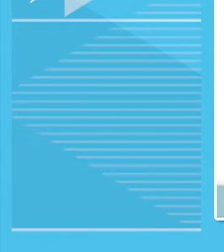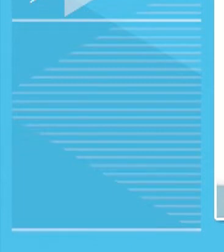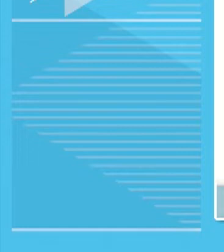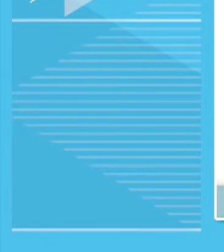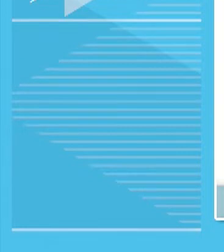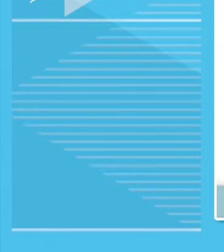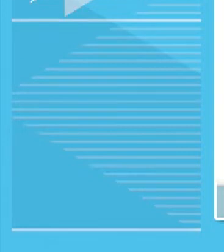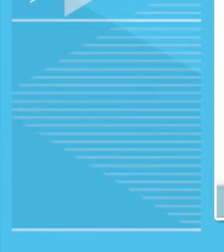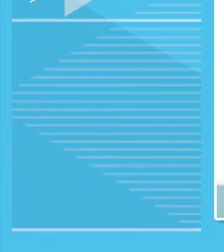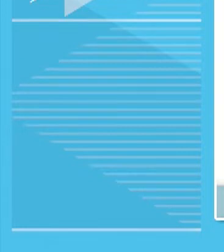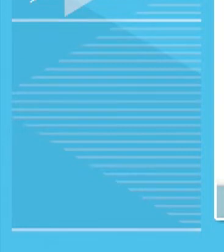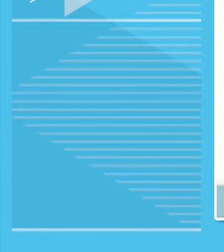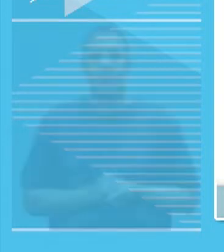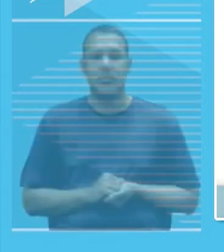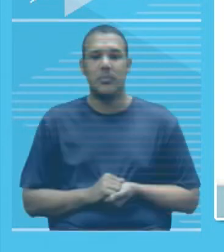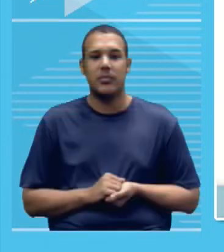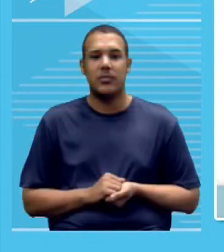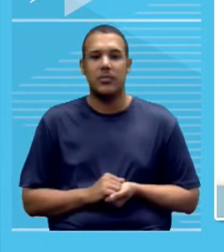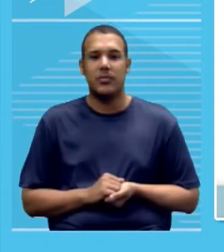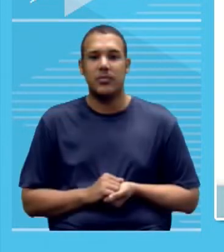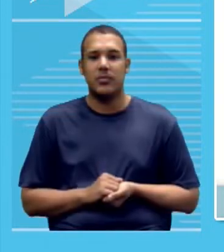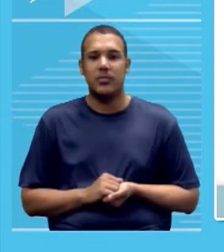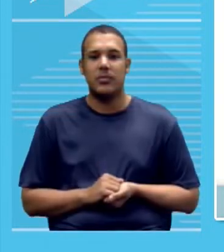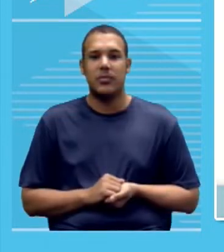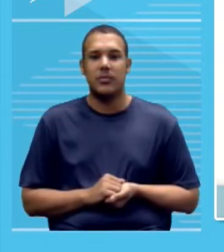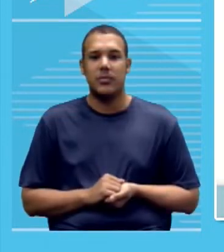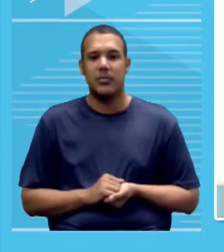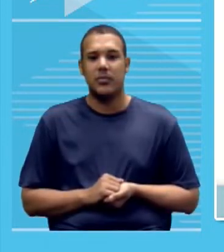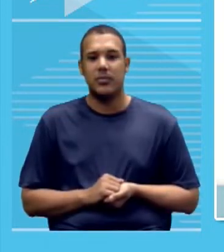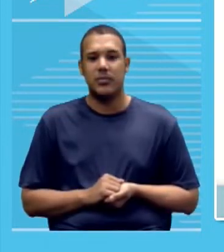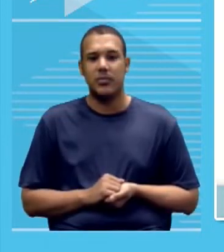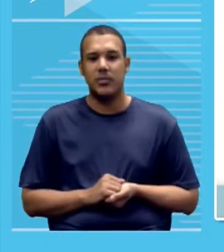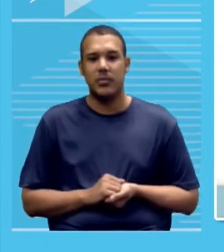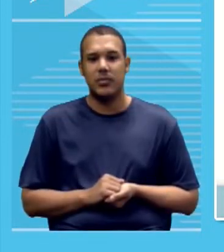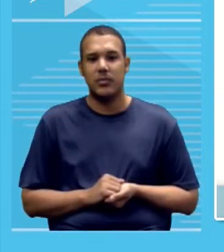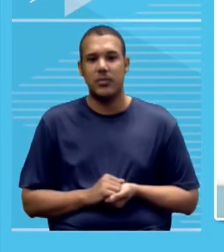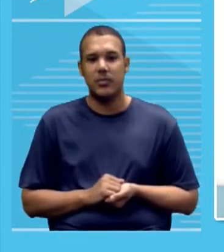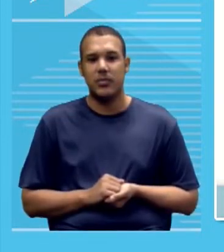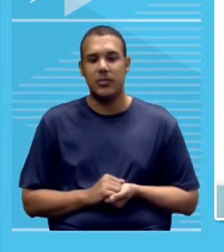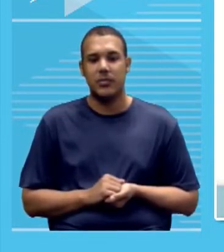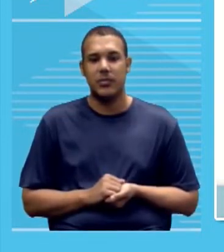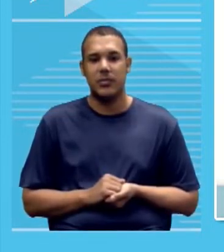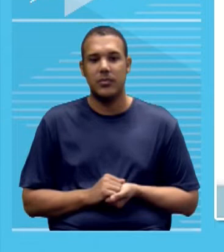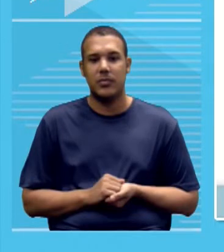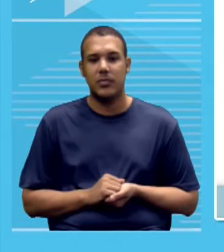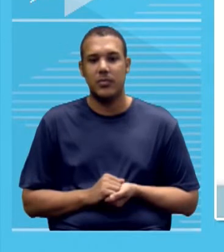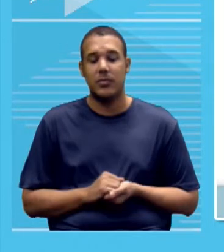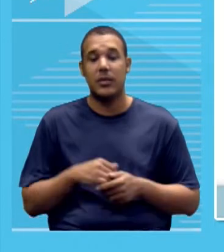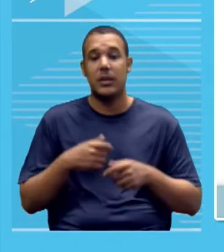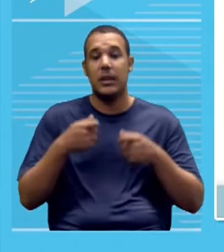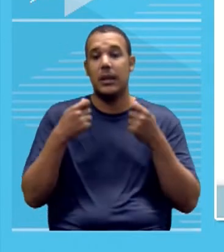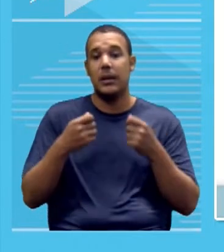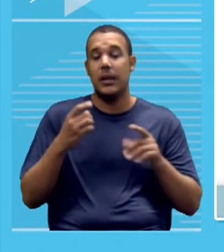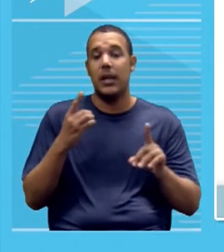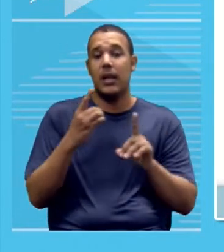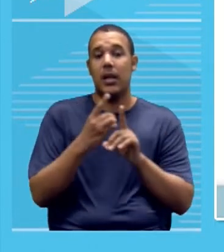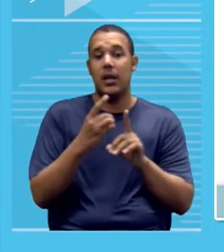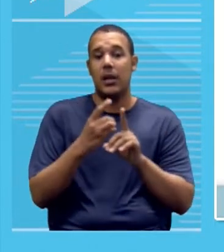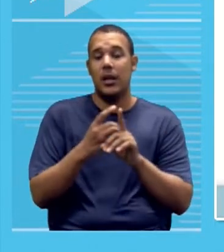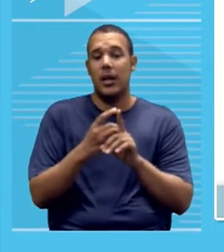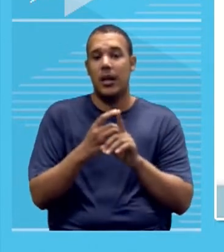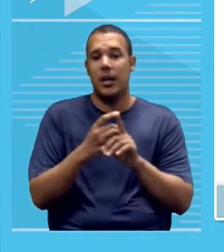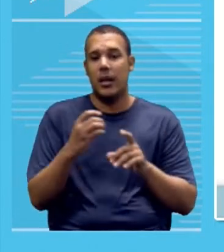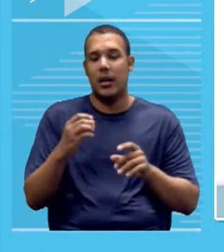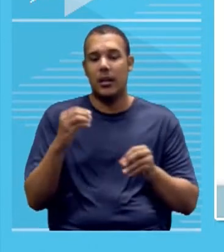Você pega uma questão sobre quantidade de carga dessa forma, você não pode aplicar ela direto. Você tem que achar a quantidade de carga presente